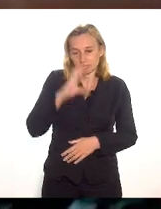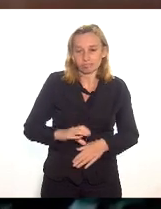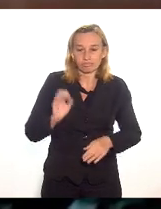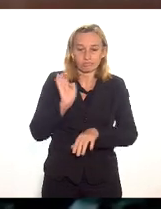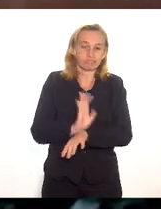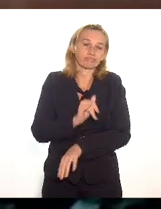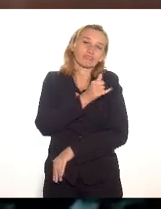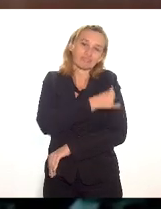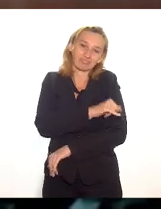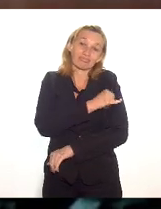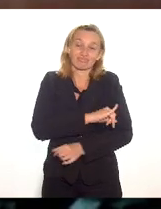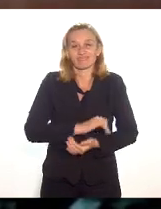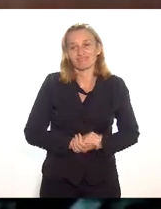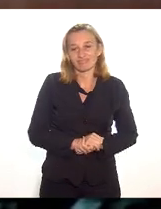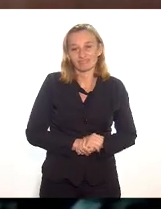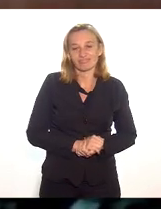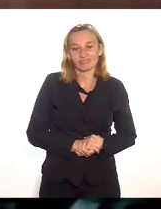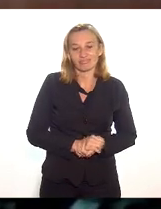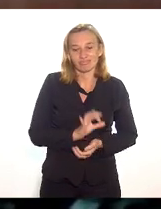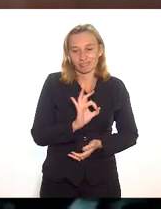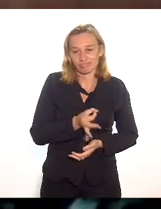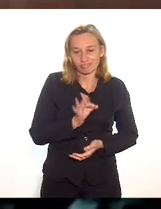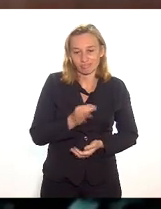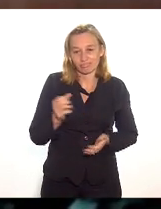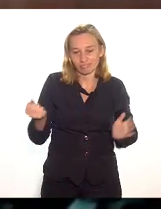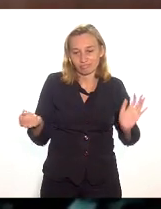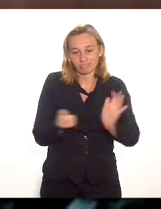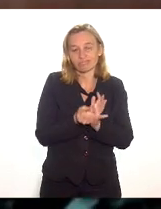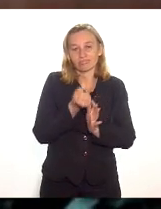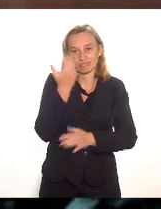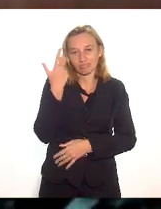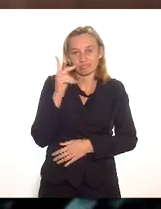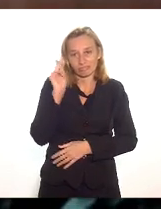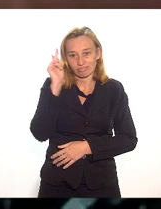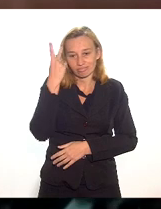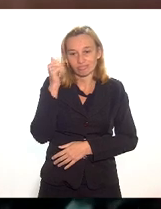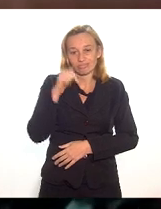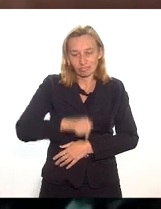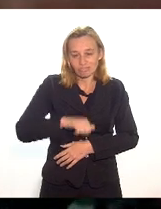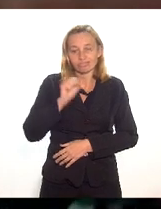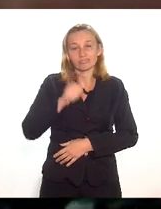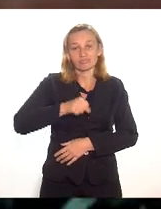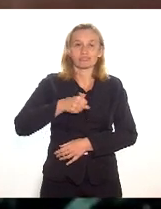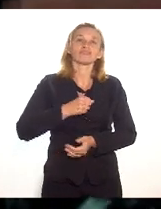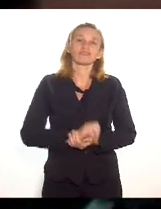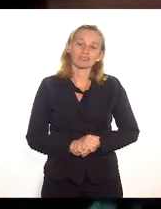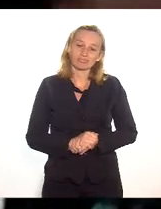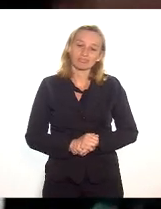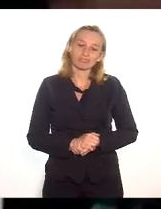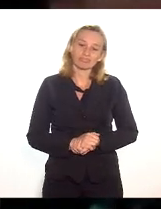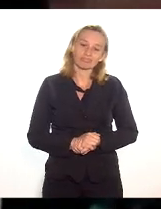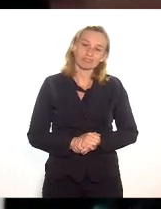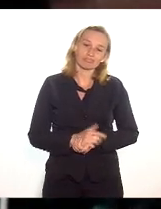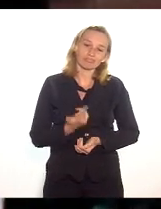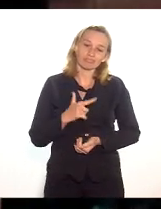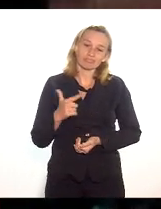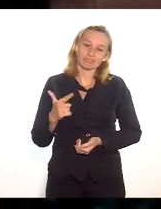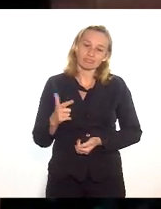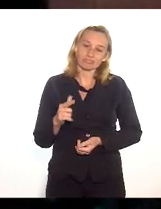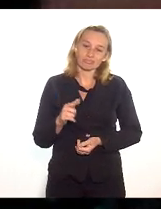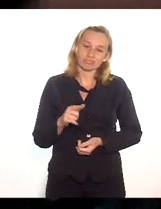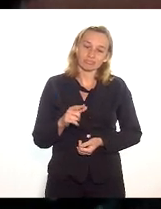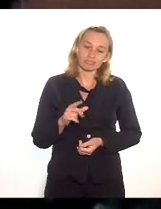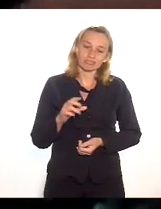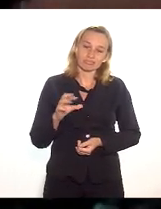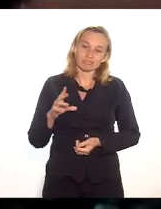do Rio de Janeiro, que garante um marco histórico de que aqui, sim, a gente não tem um consórcio como o